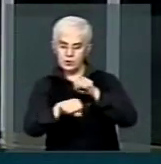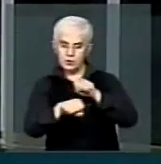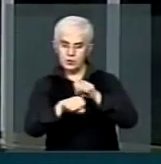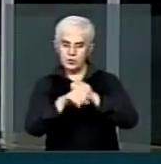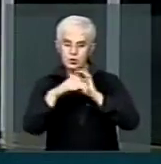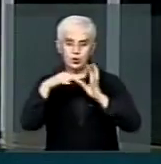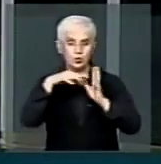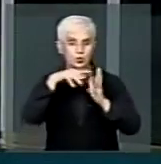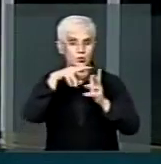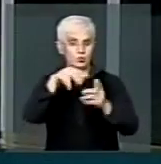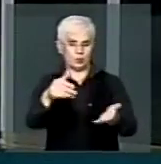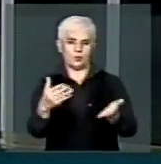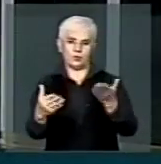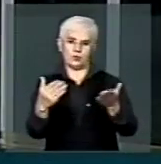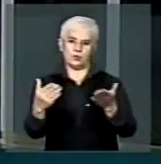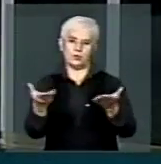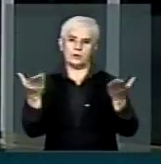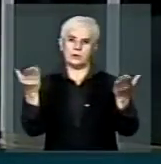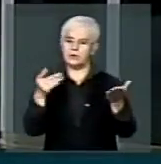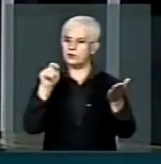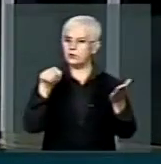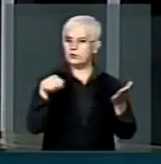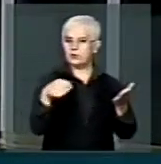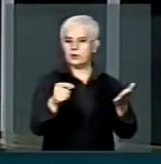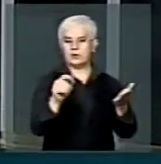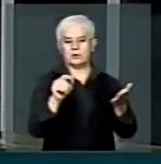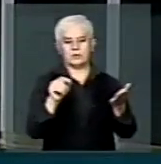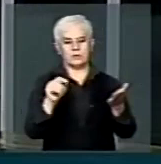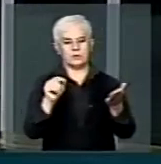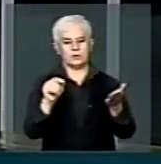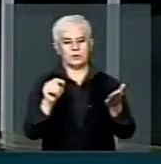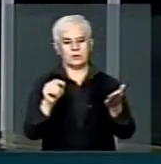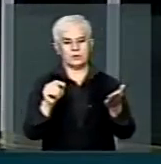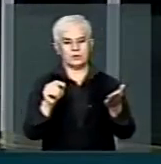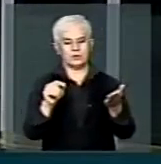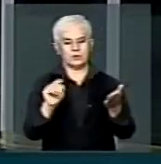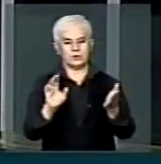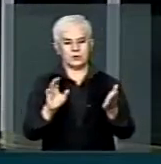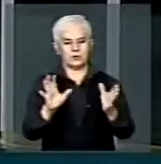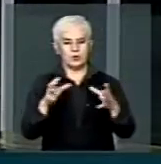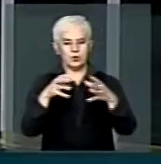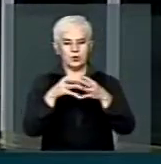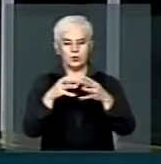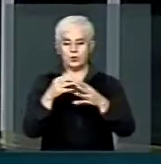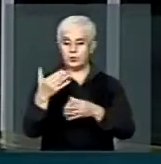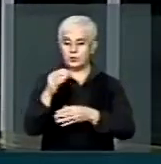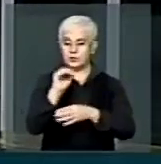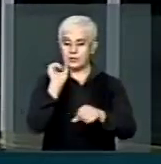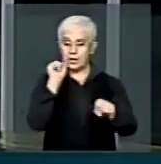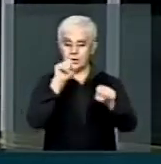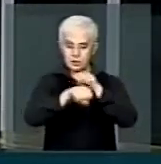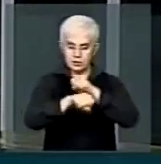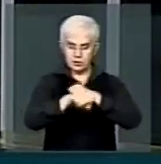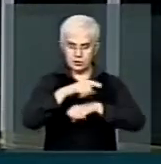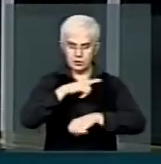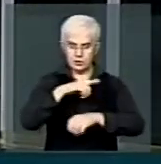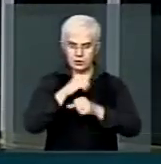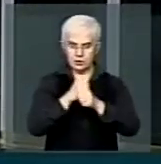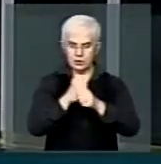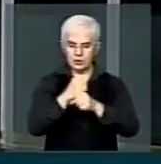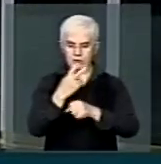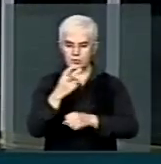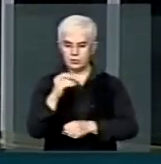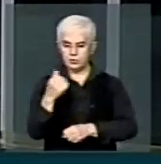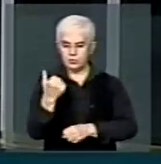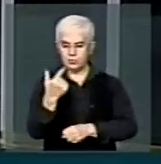do mundo. Isso significa que um em cada 10 homicídios registrados em